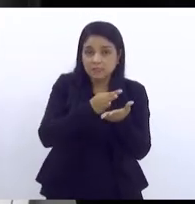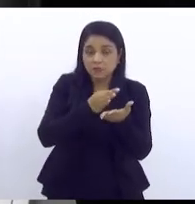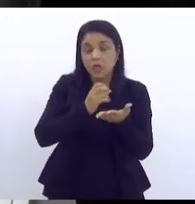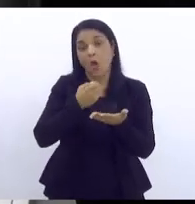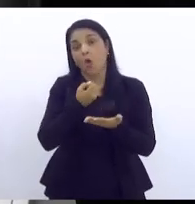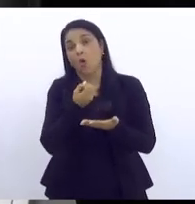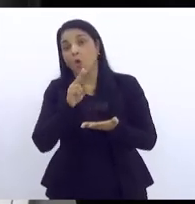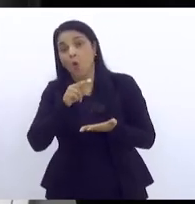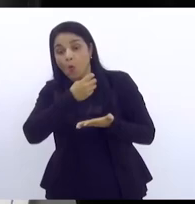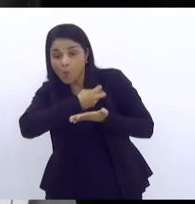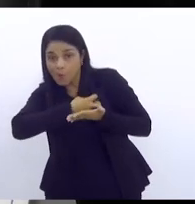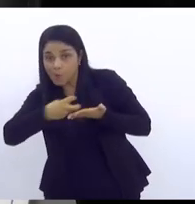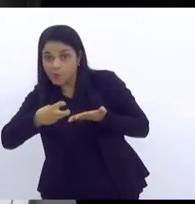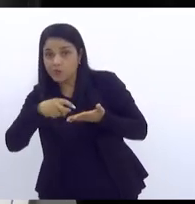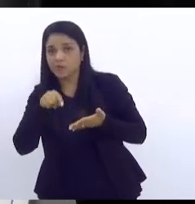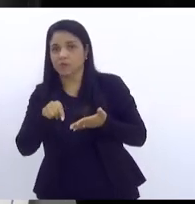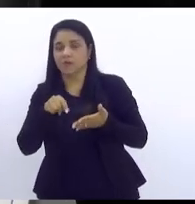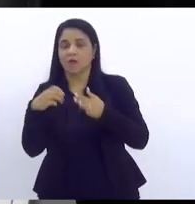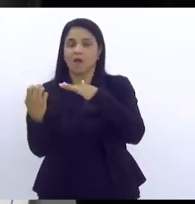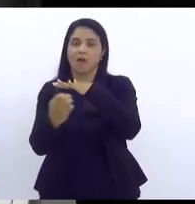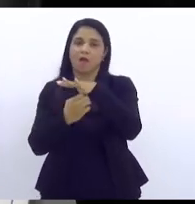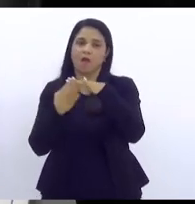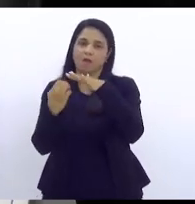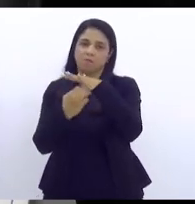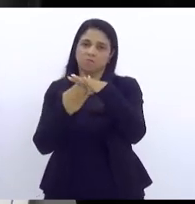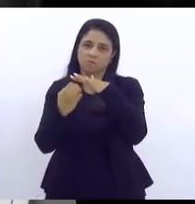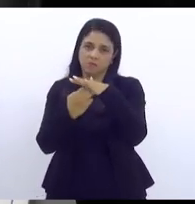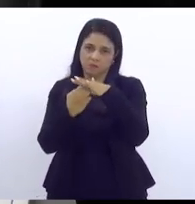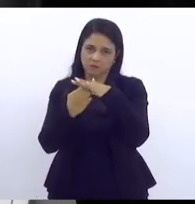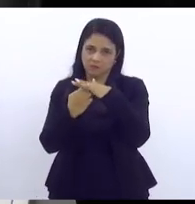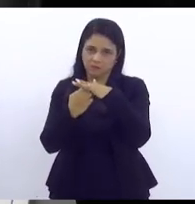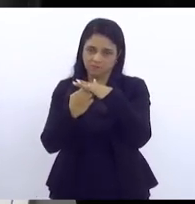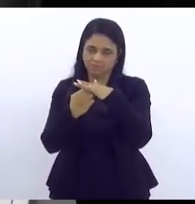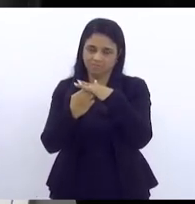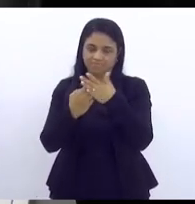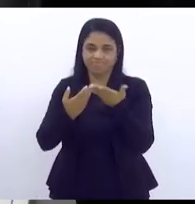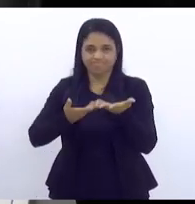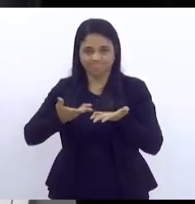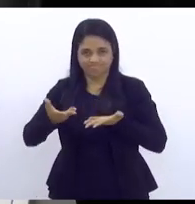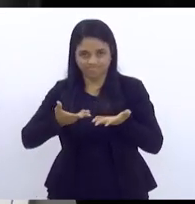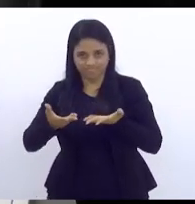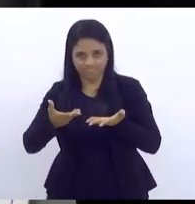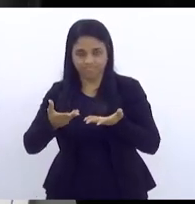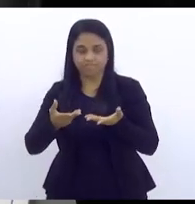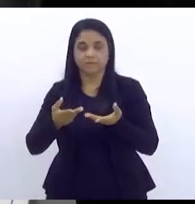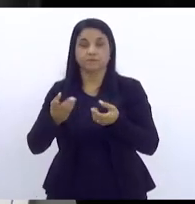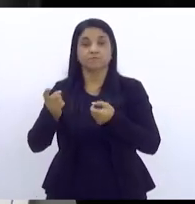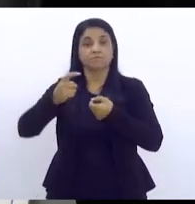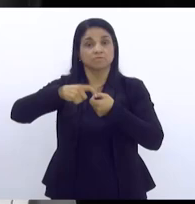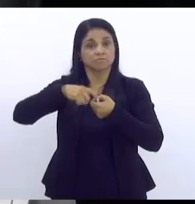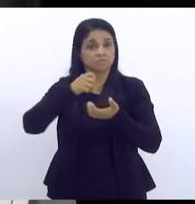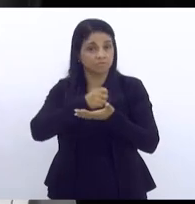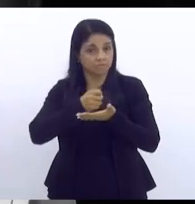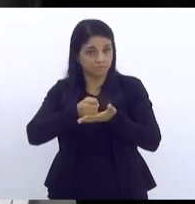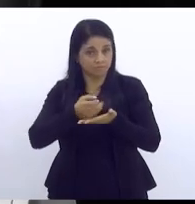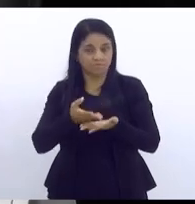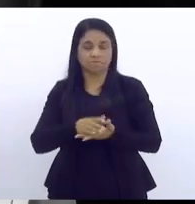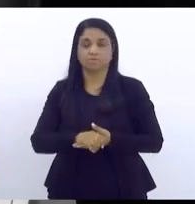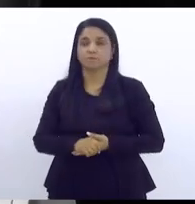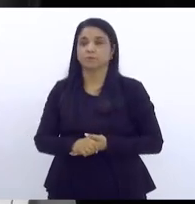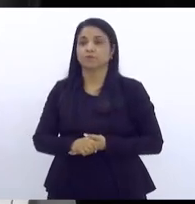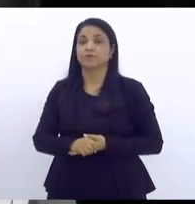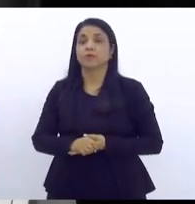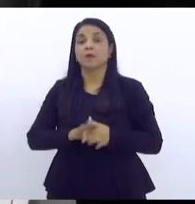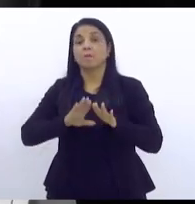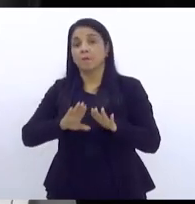Eh a as empresas as prestadoras de serviço concedidos bem mas para que isso